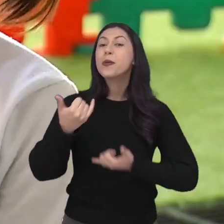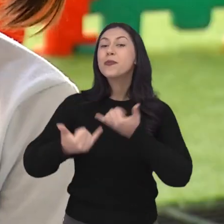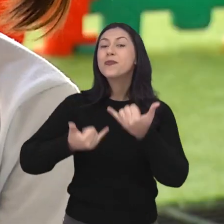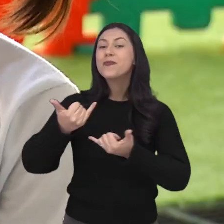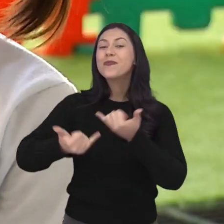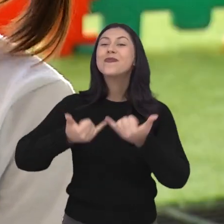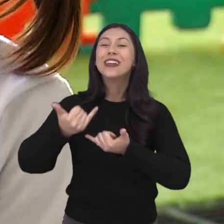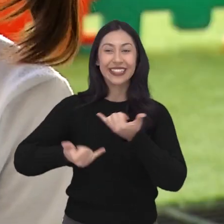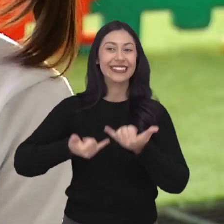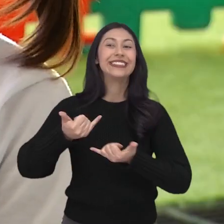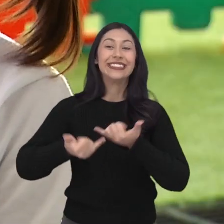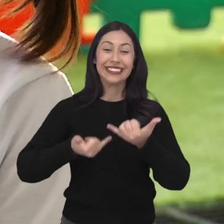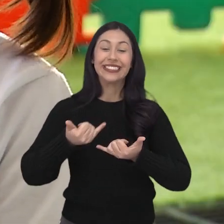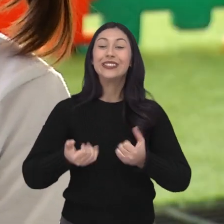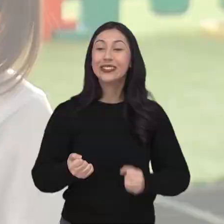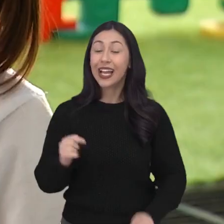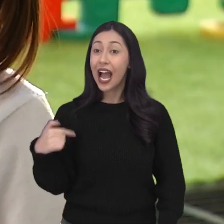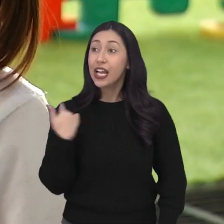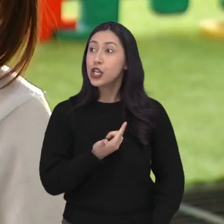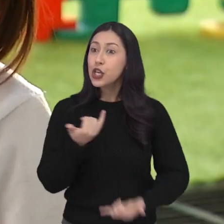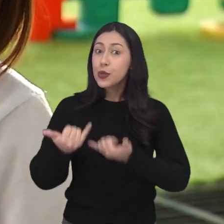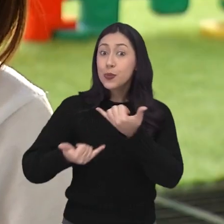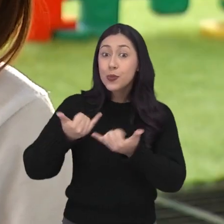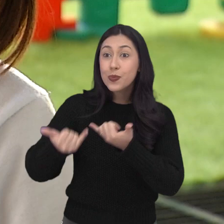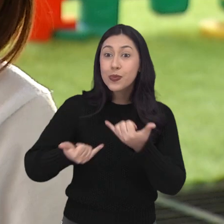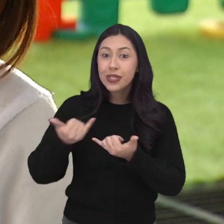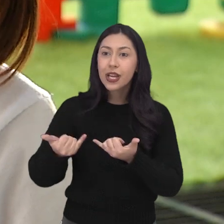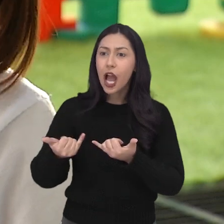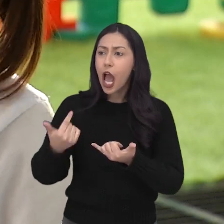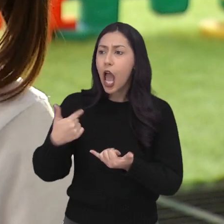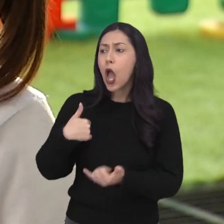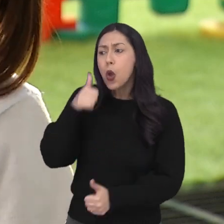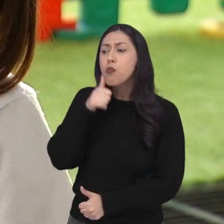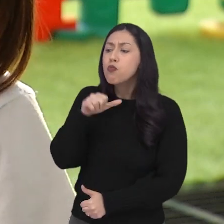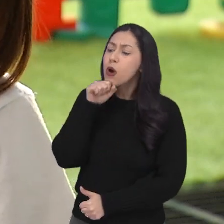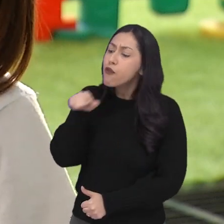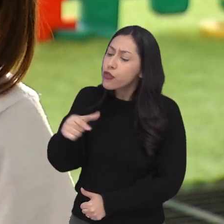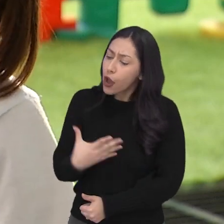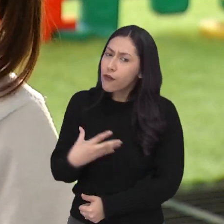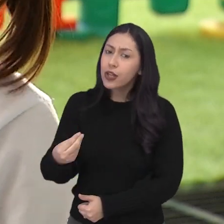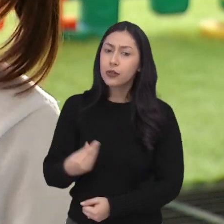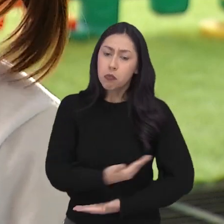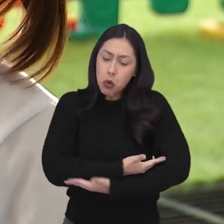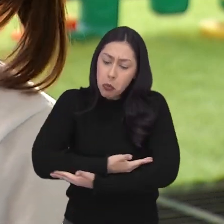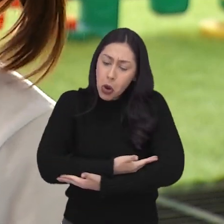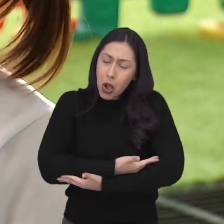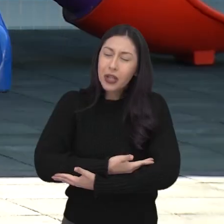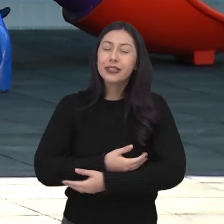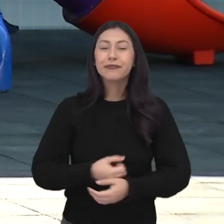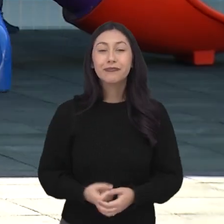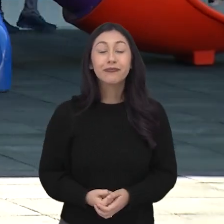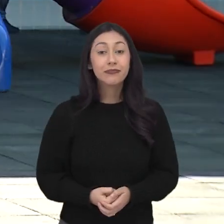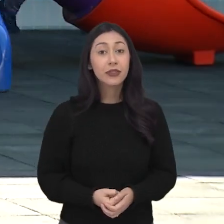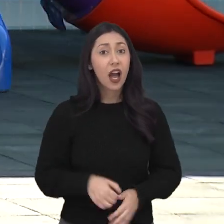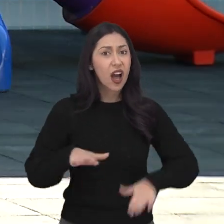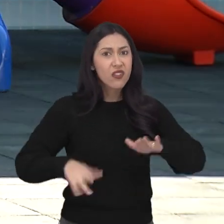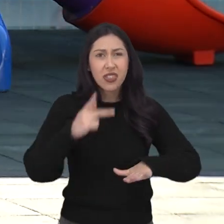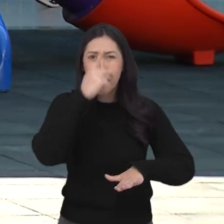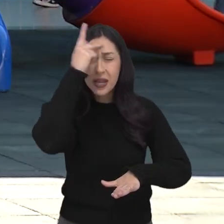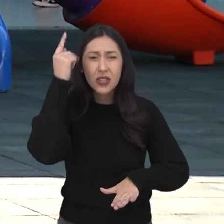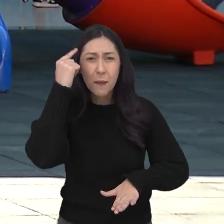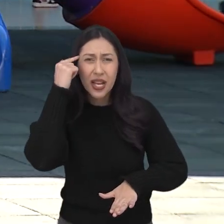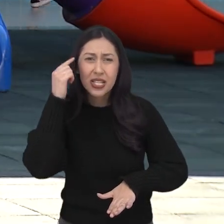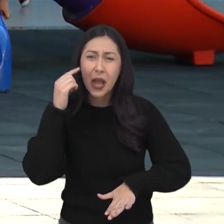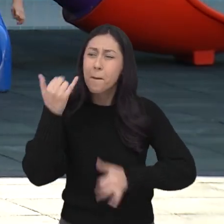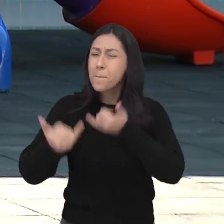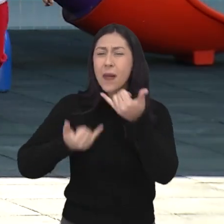Eu brinco muito na escola. A gente brinca de mamãe e filhinha. É, de boneca? E se engana quem